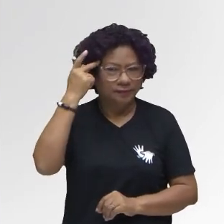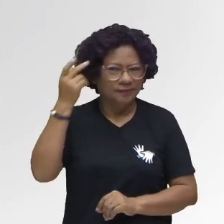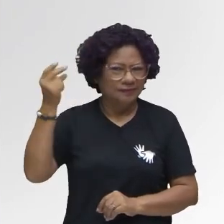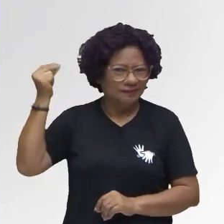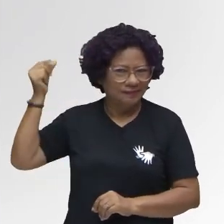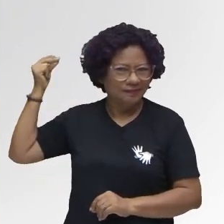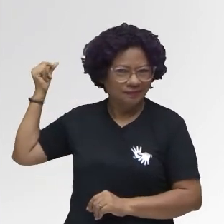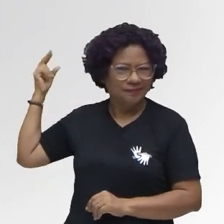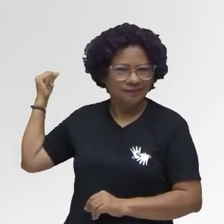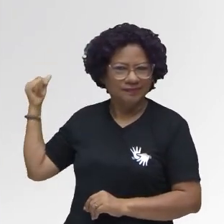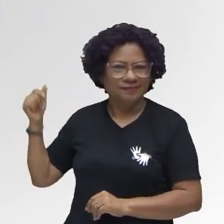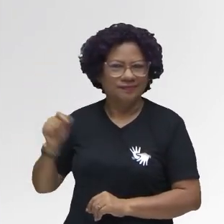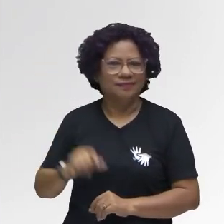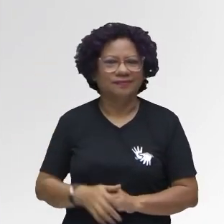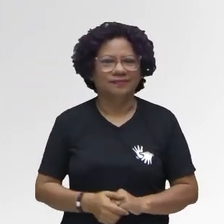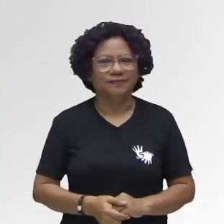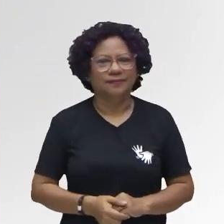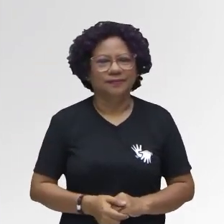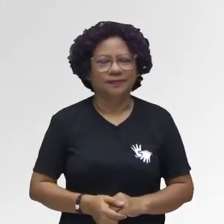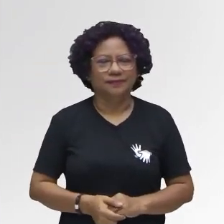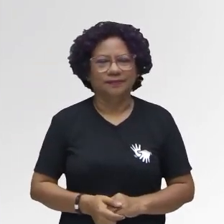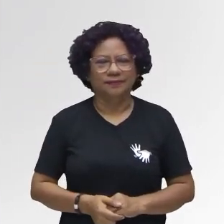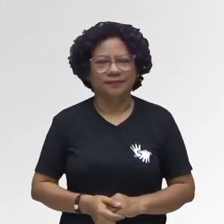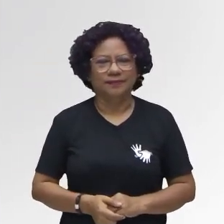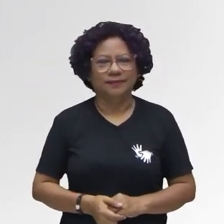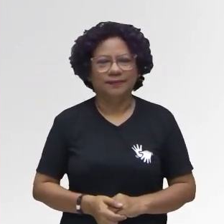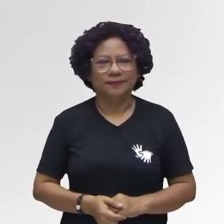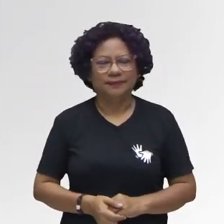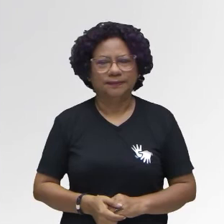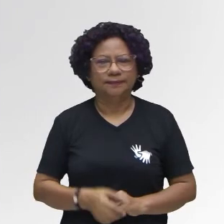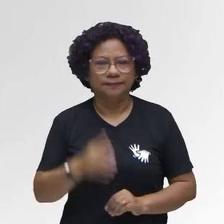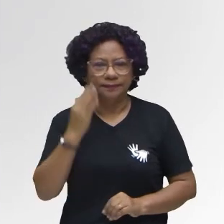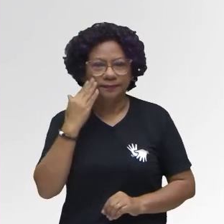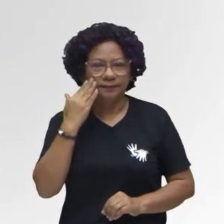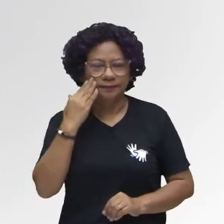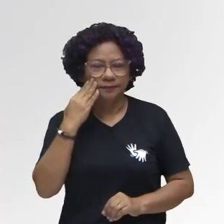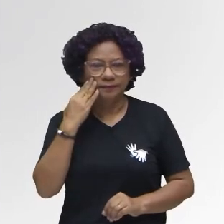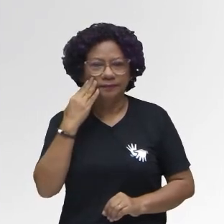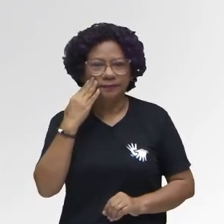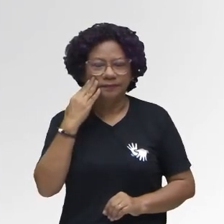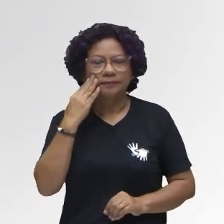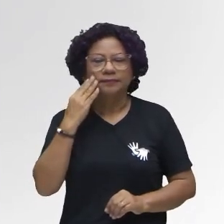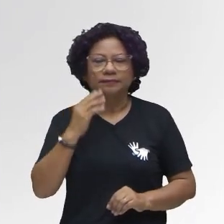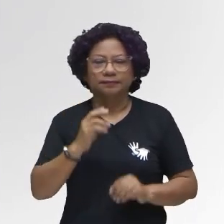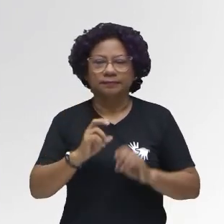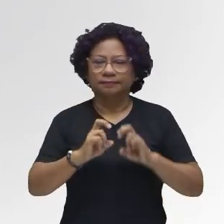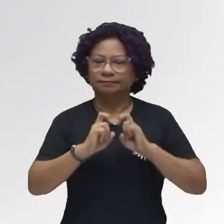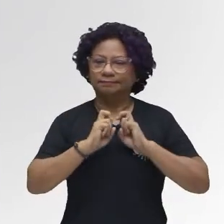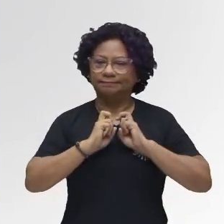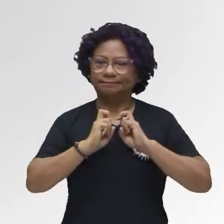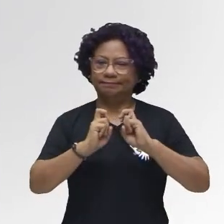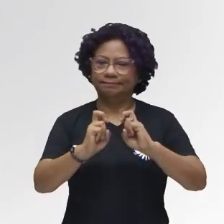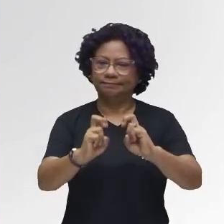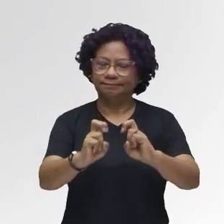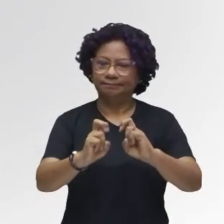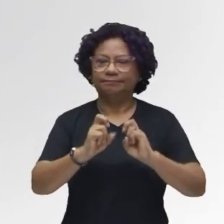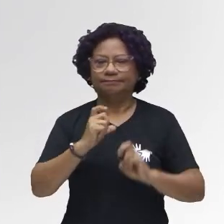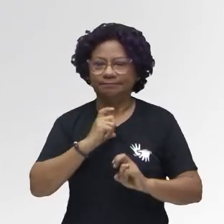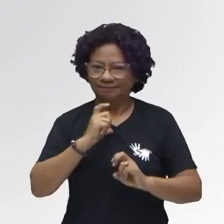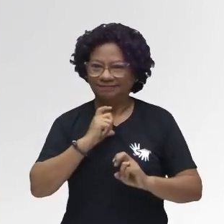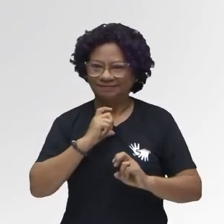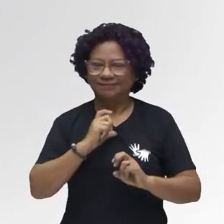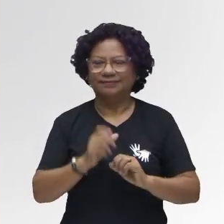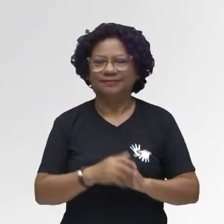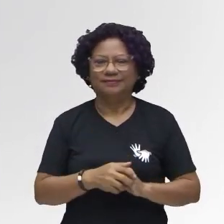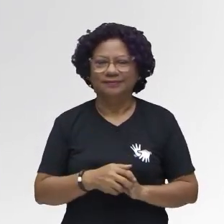dessa urbanização. Então, eu tenho aí a presença dos trilhos, dos bondes, eu já tenho aí alguns casarões